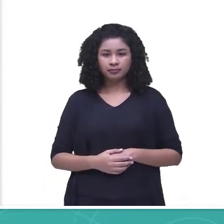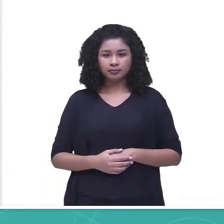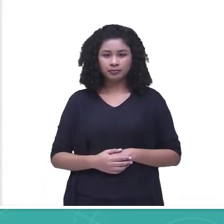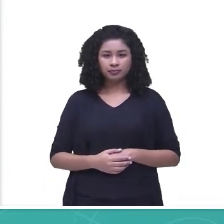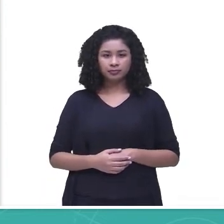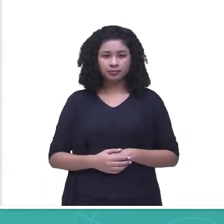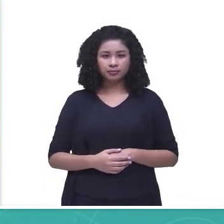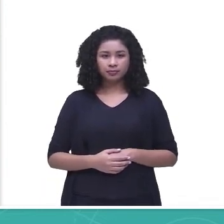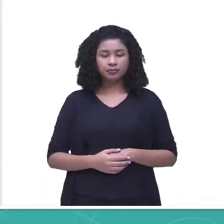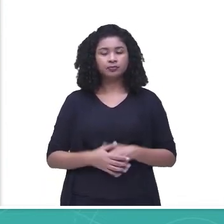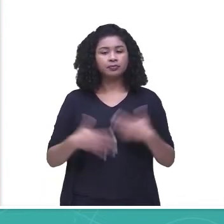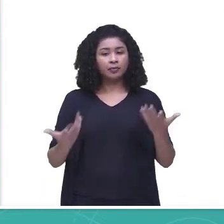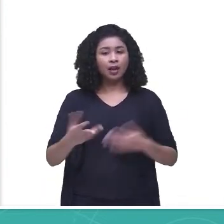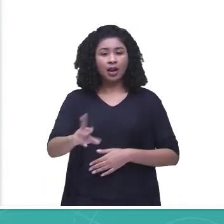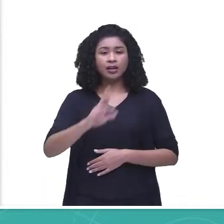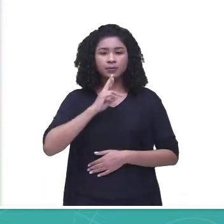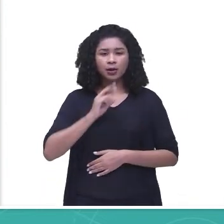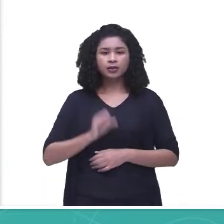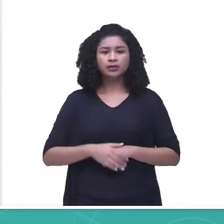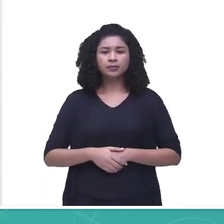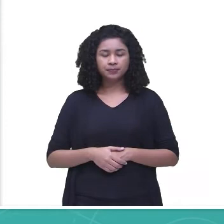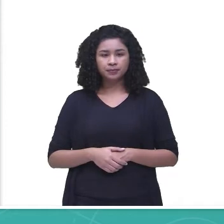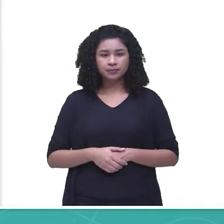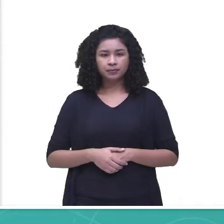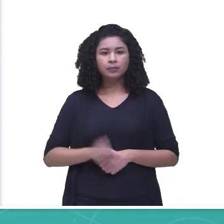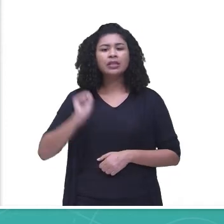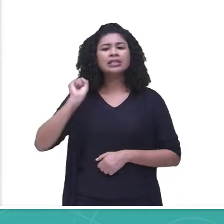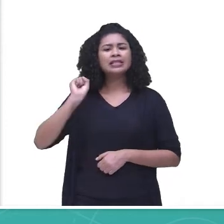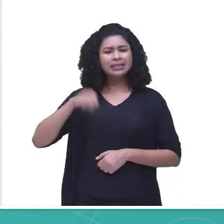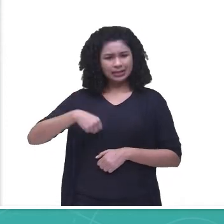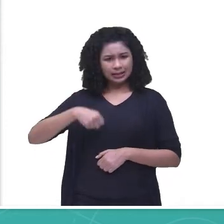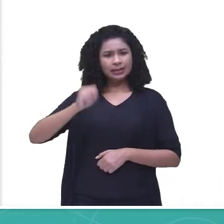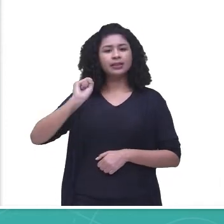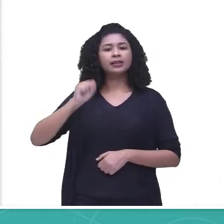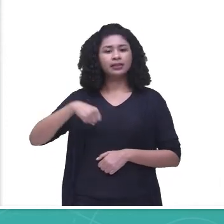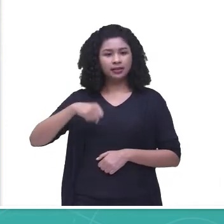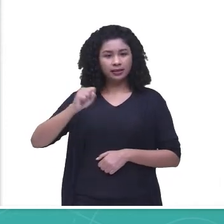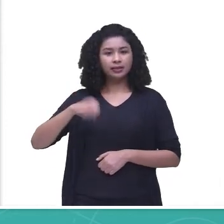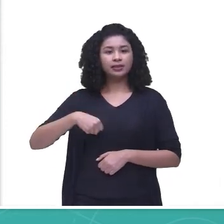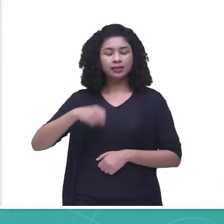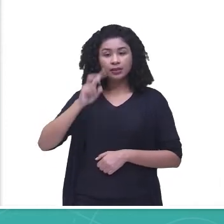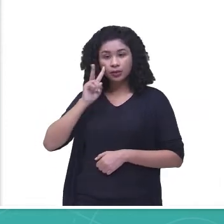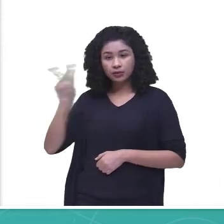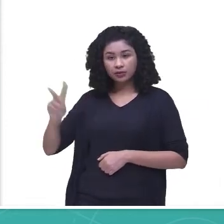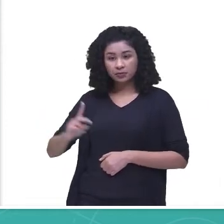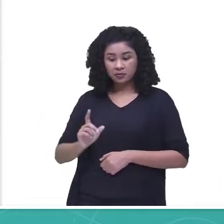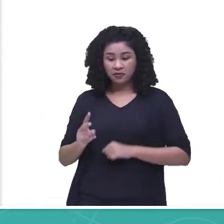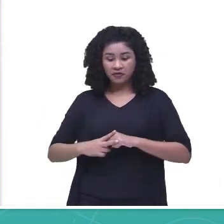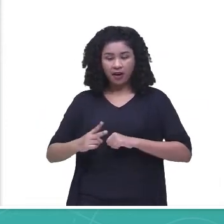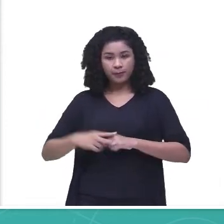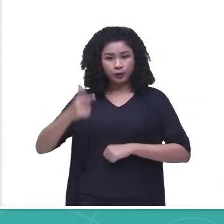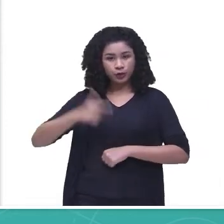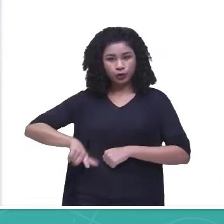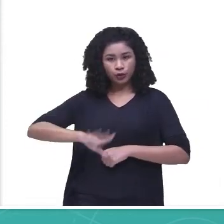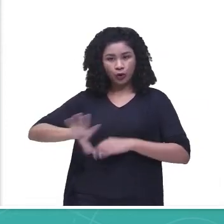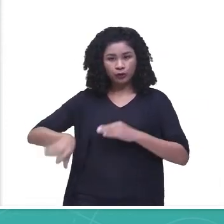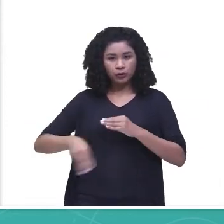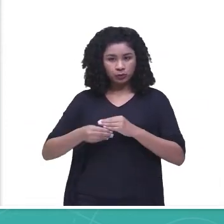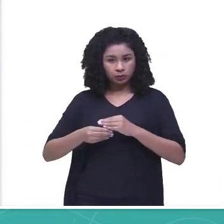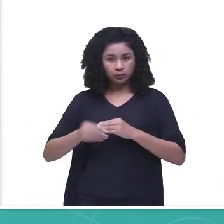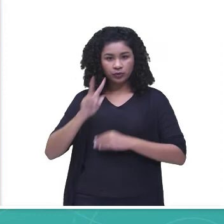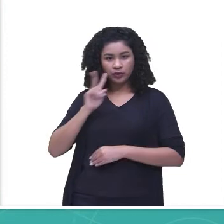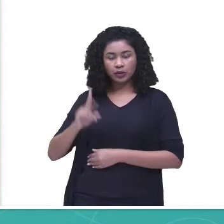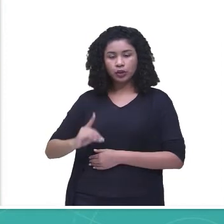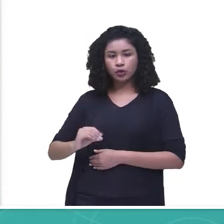Resposta afirmativa, yes, he does. Sim, eu estou repetindo o verbo, então estou ratificando. Sim, ele